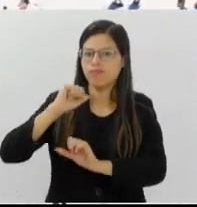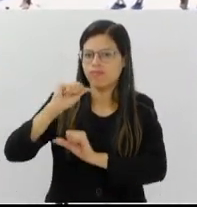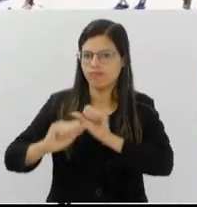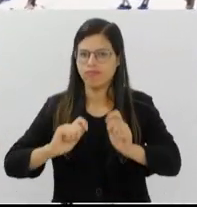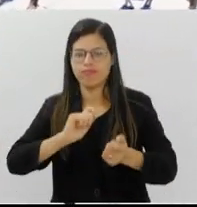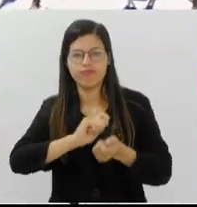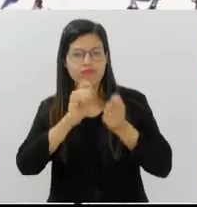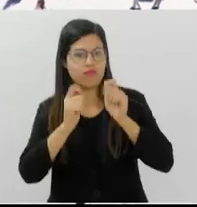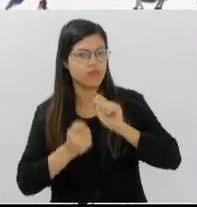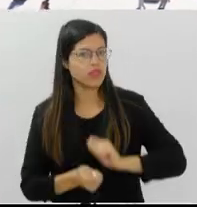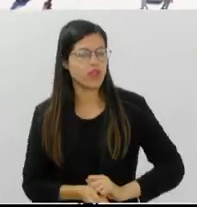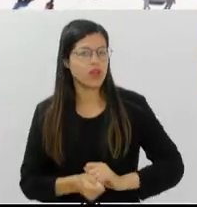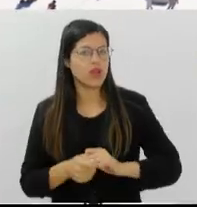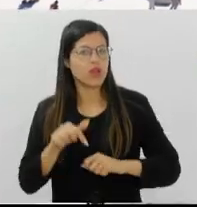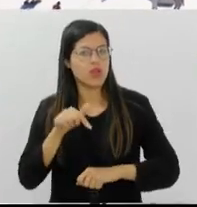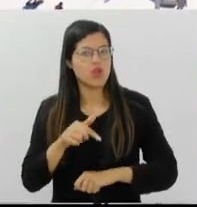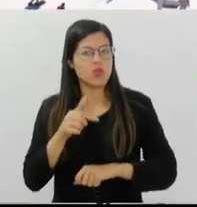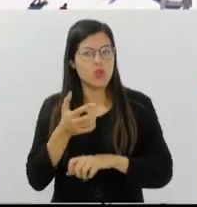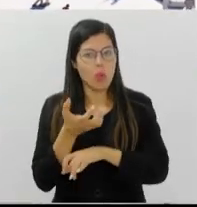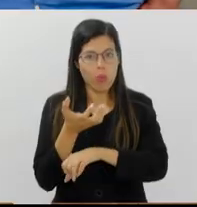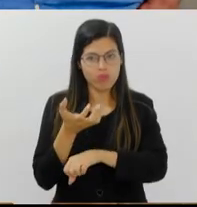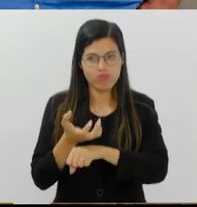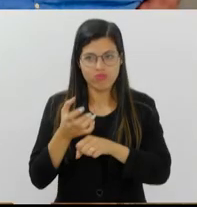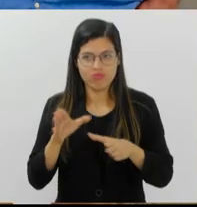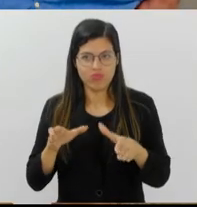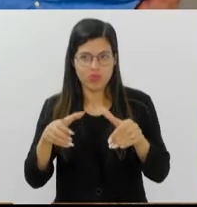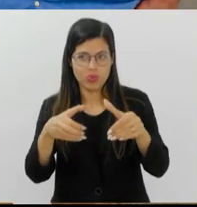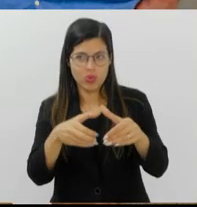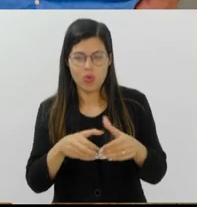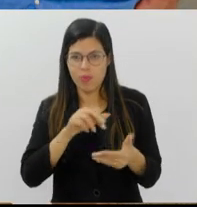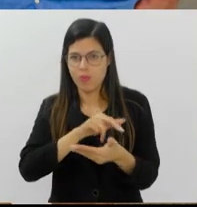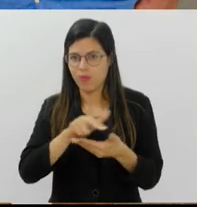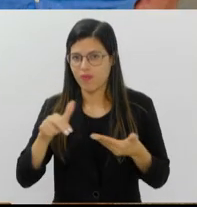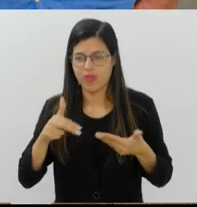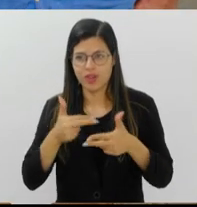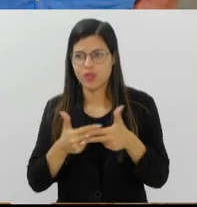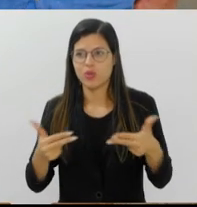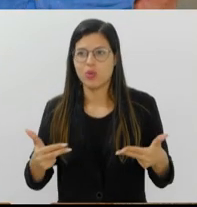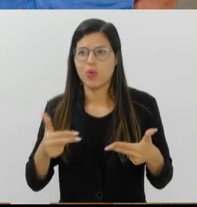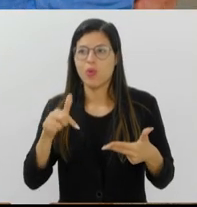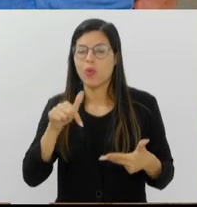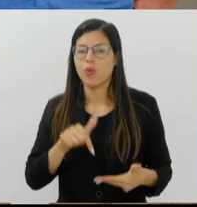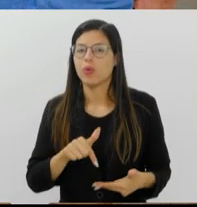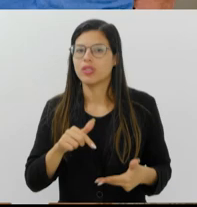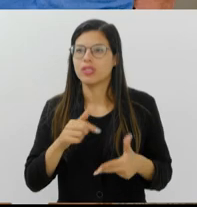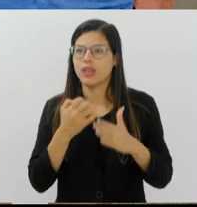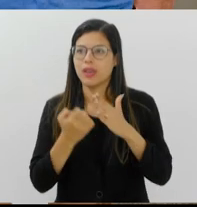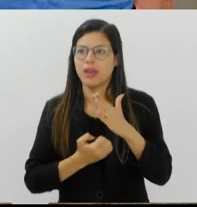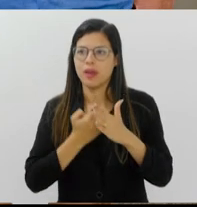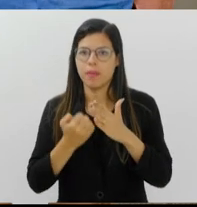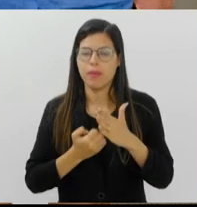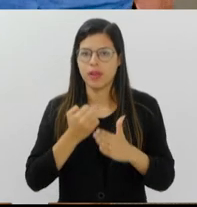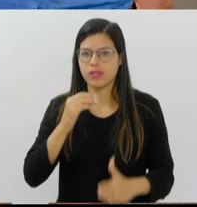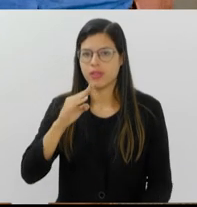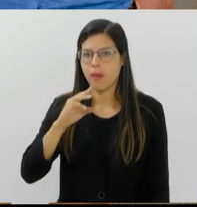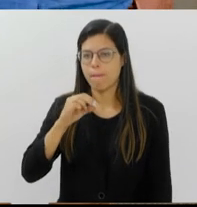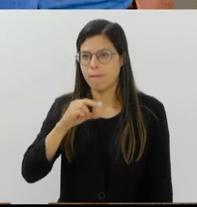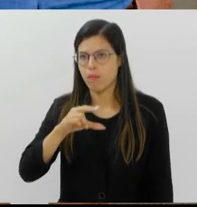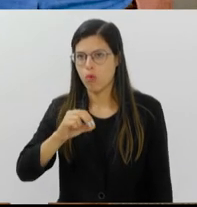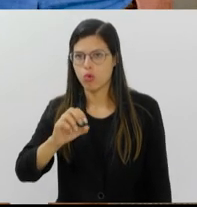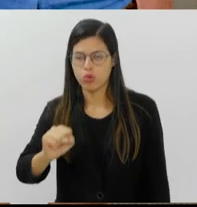e transformada em um complexo multicultural. O consórcio Bônus Kleffer, composto pelas empresas Bônus Track e